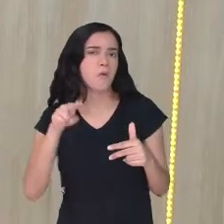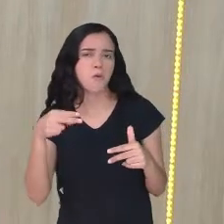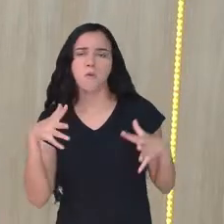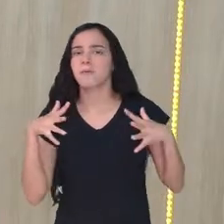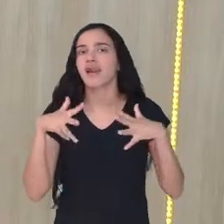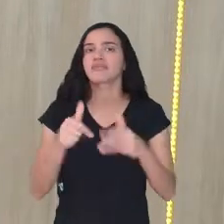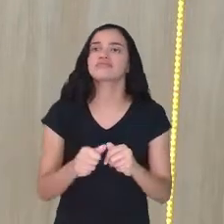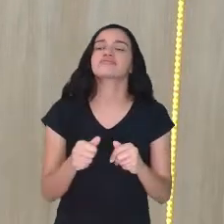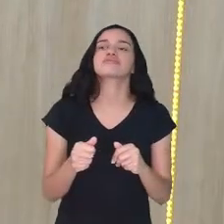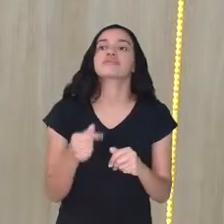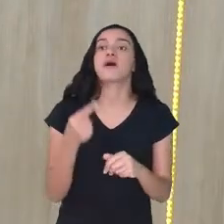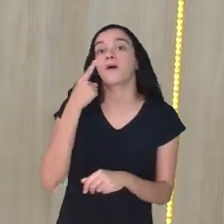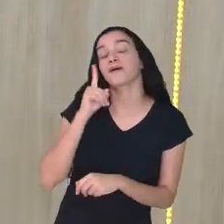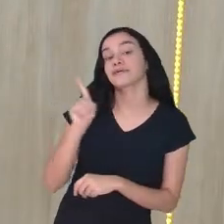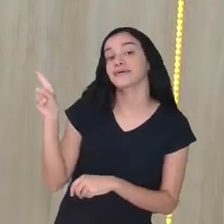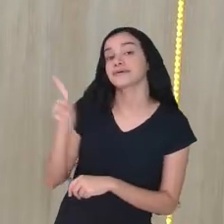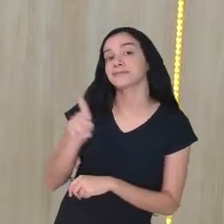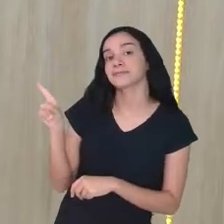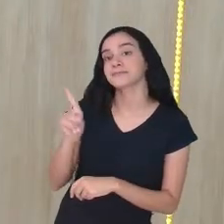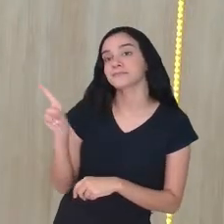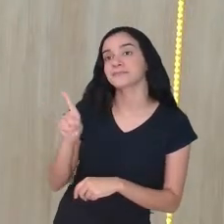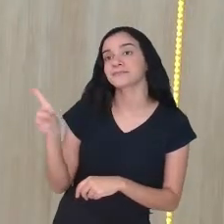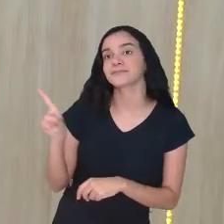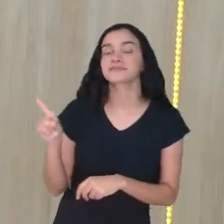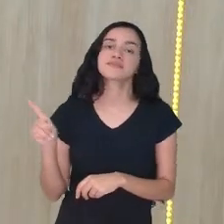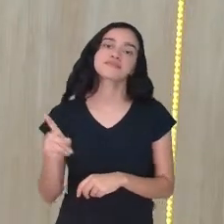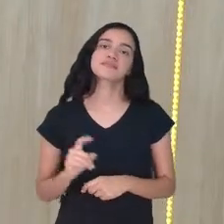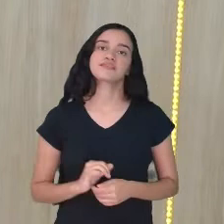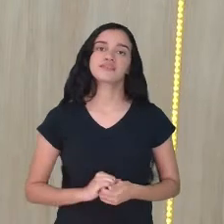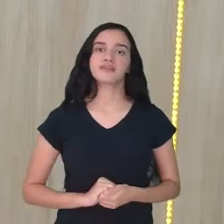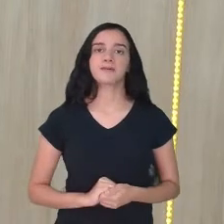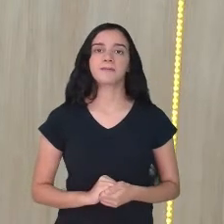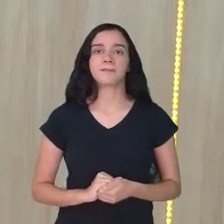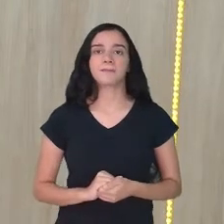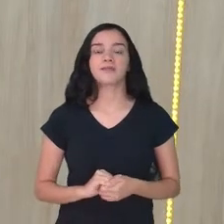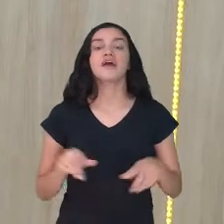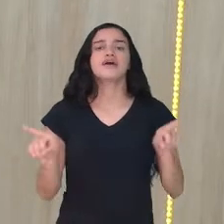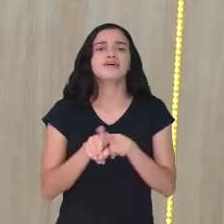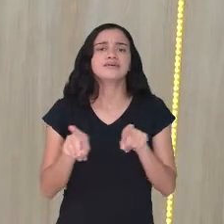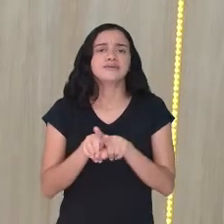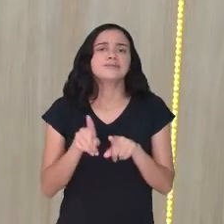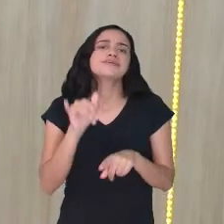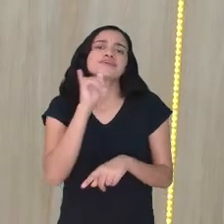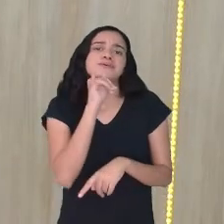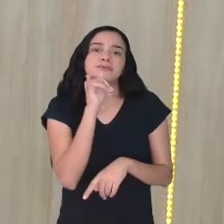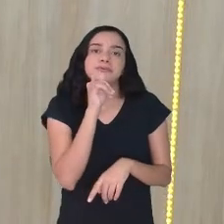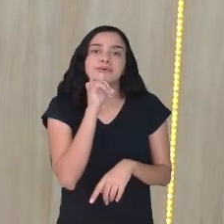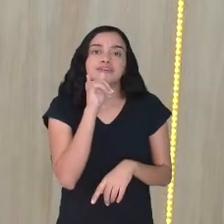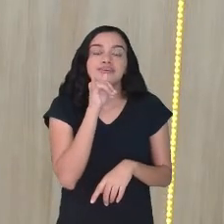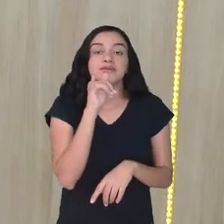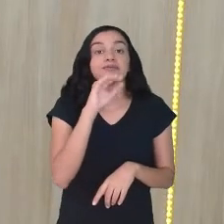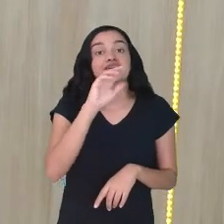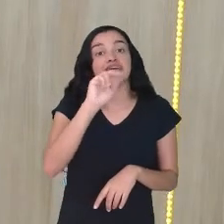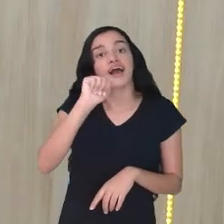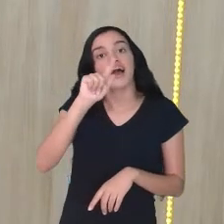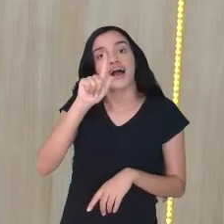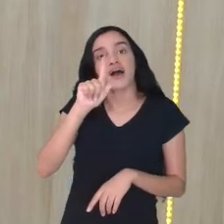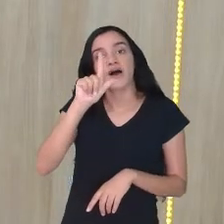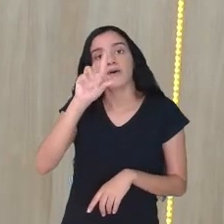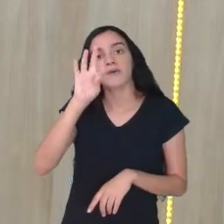tudo. Então, aqui, ele também botou um exemplo de